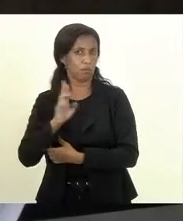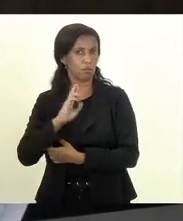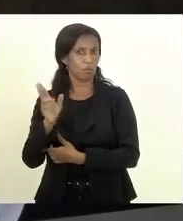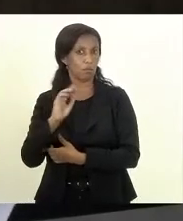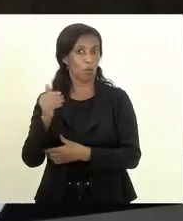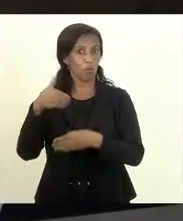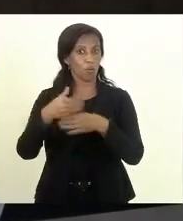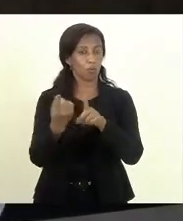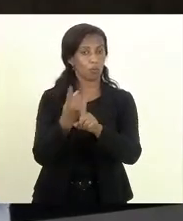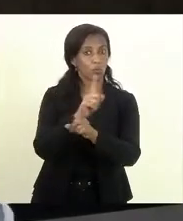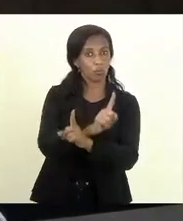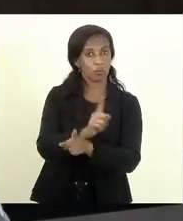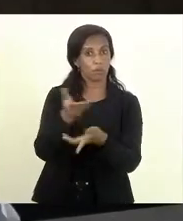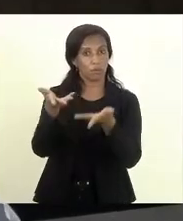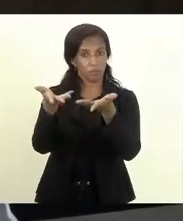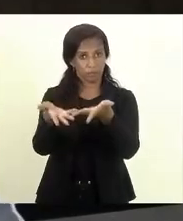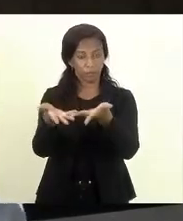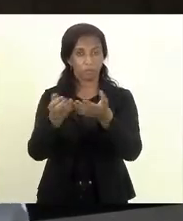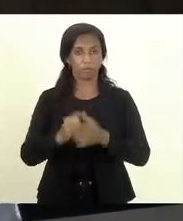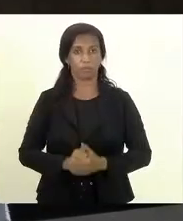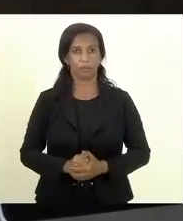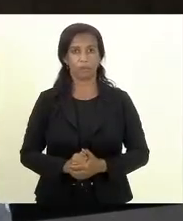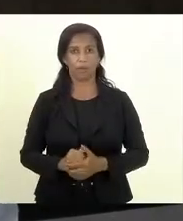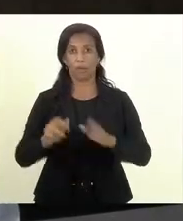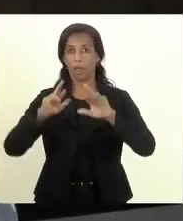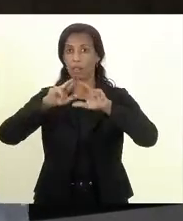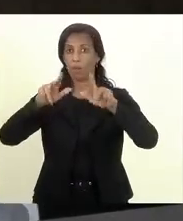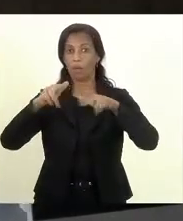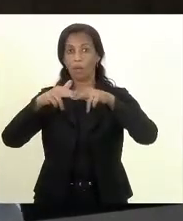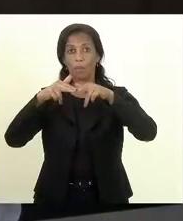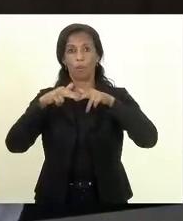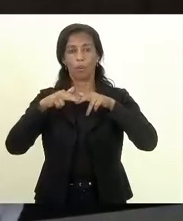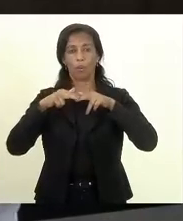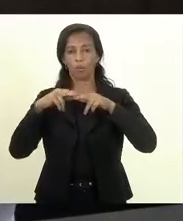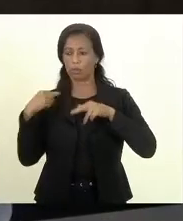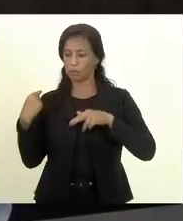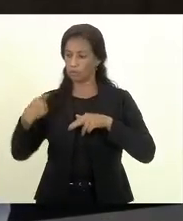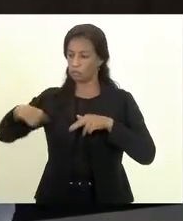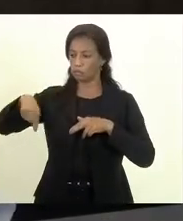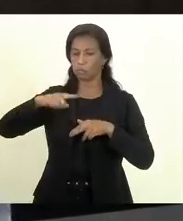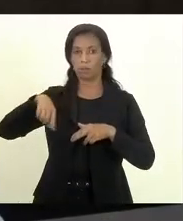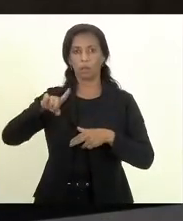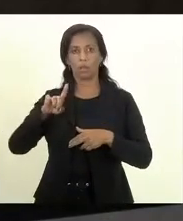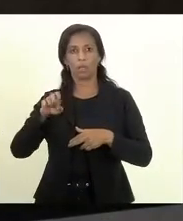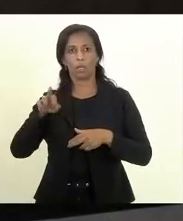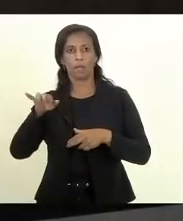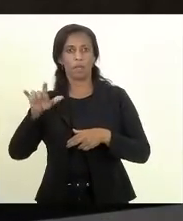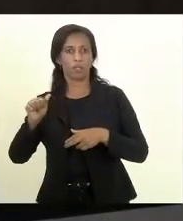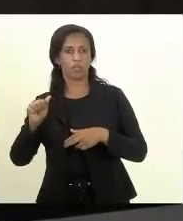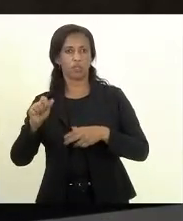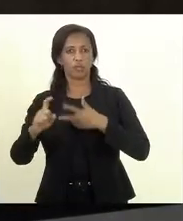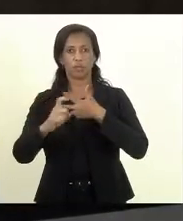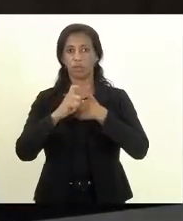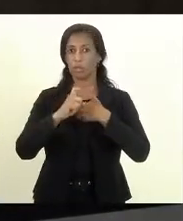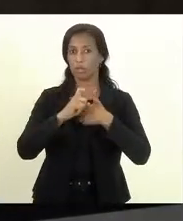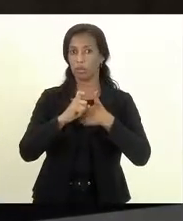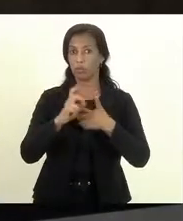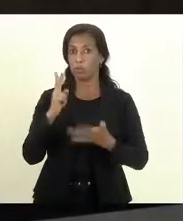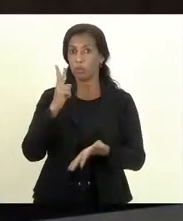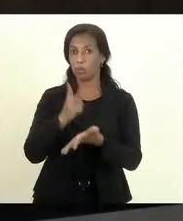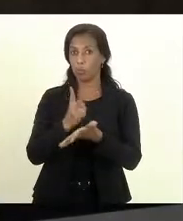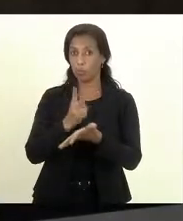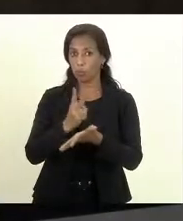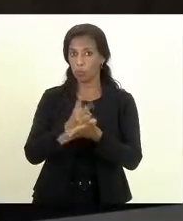O voto contrário de Vossa Excelência não é por conta da do ser deliberativo do Poder Executivo, mas é que